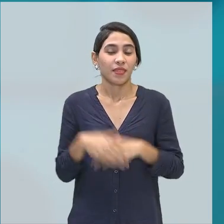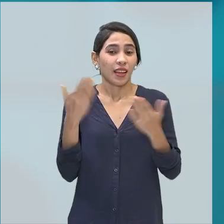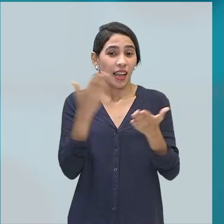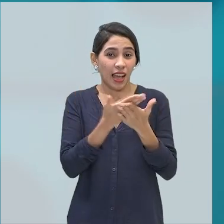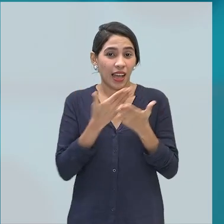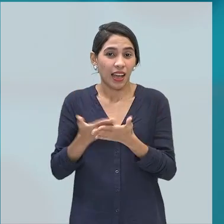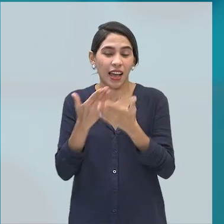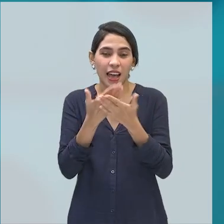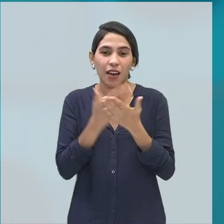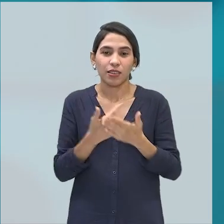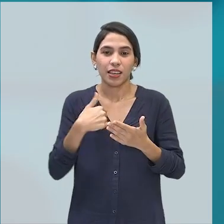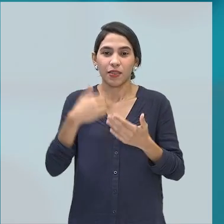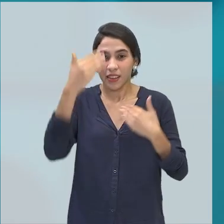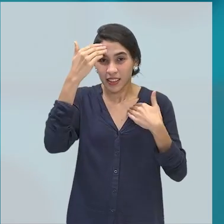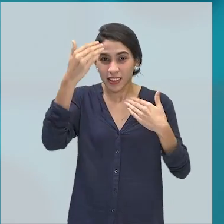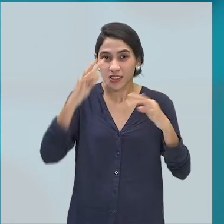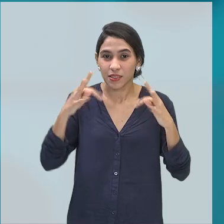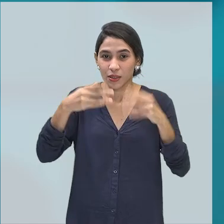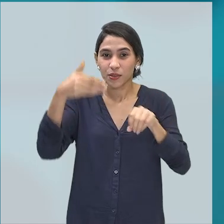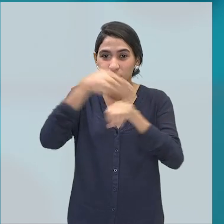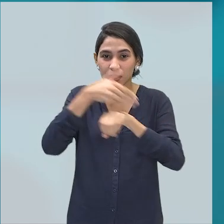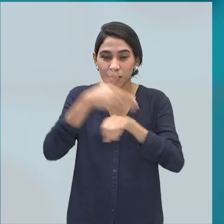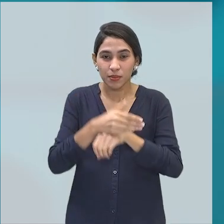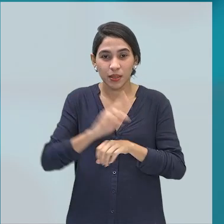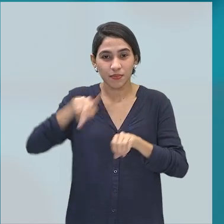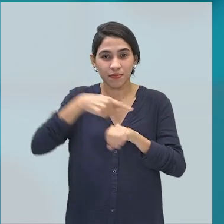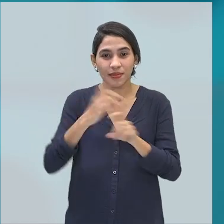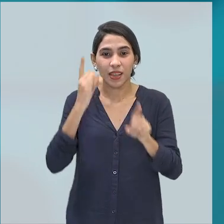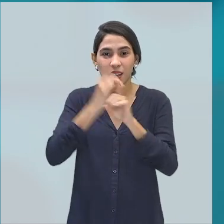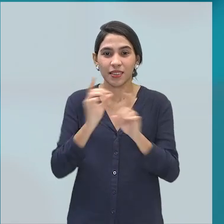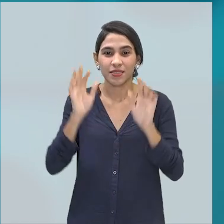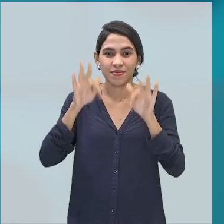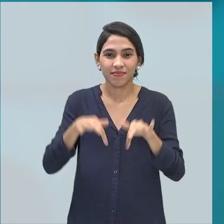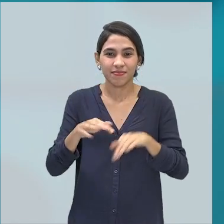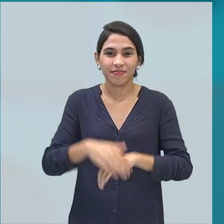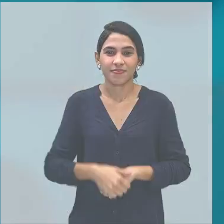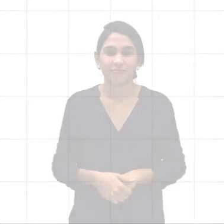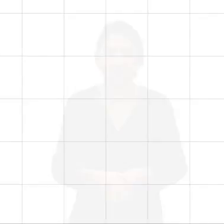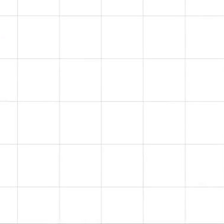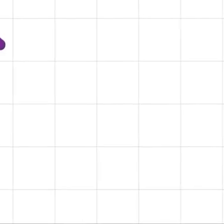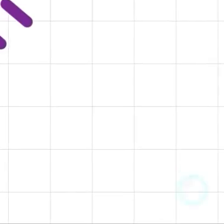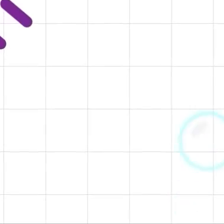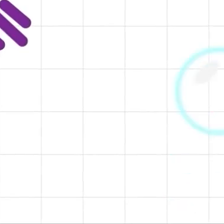essa foi a nossa aula, agradeço a participação de todos e a gente se encontra numa próxima oportunidade.